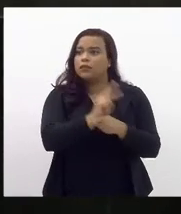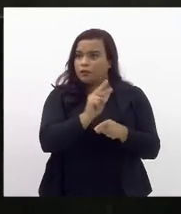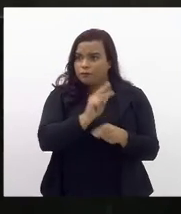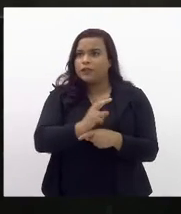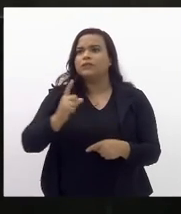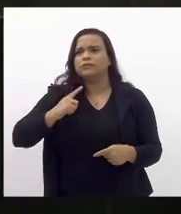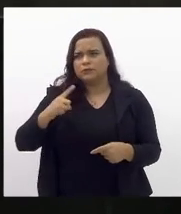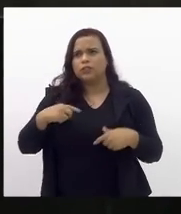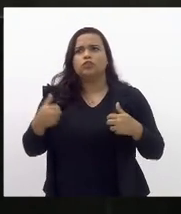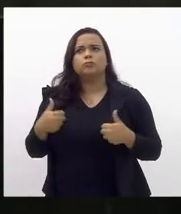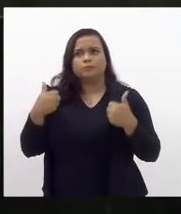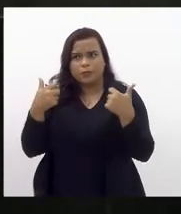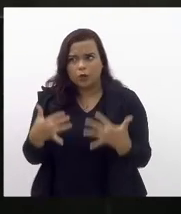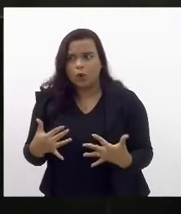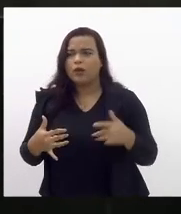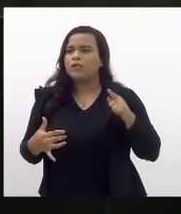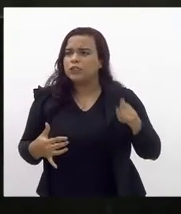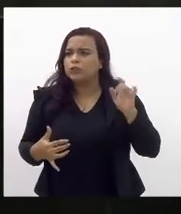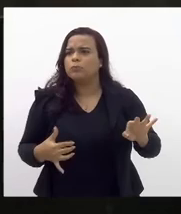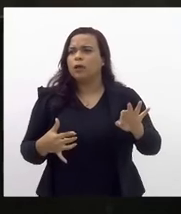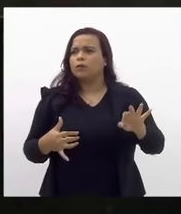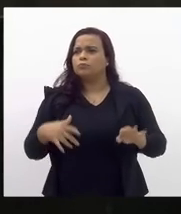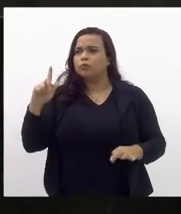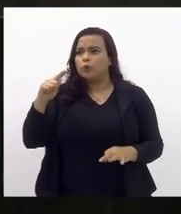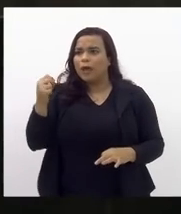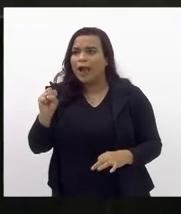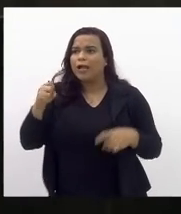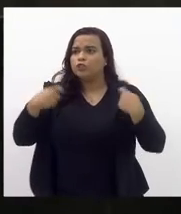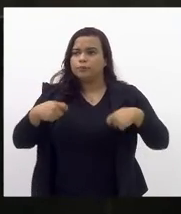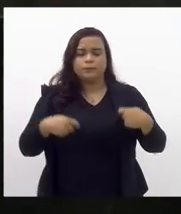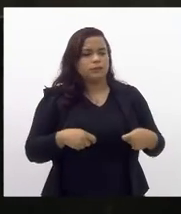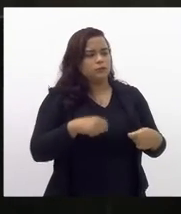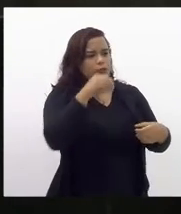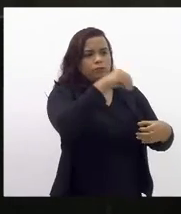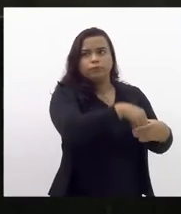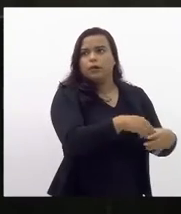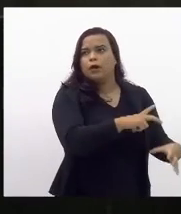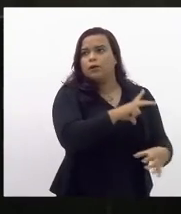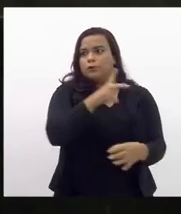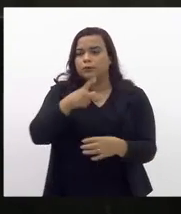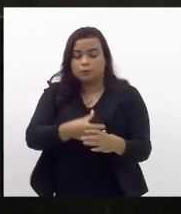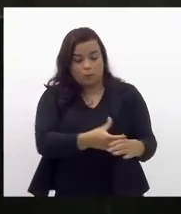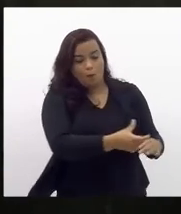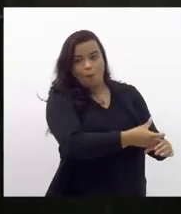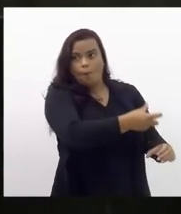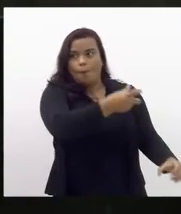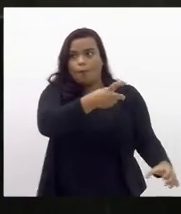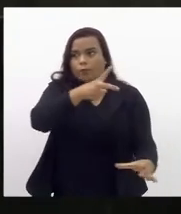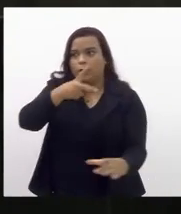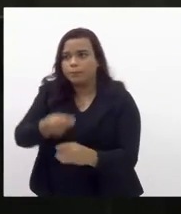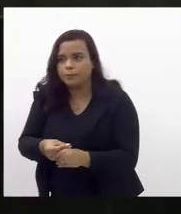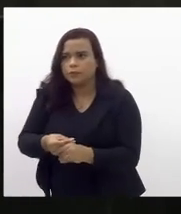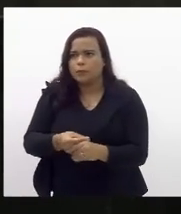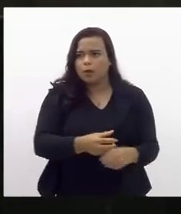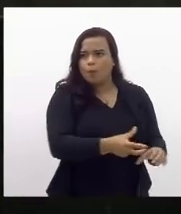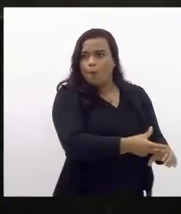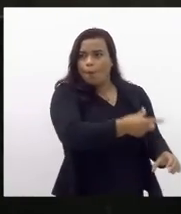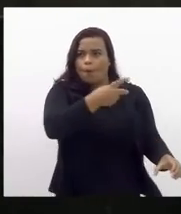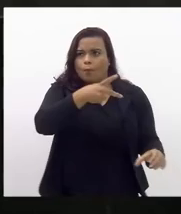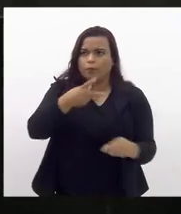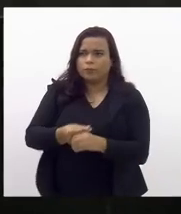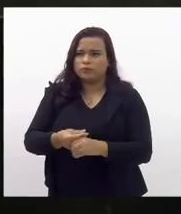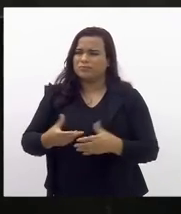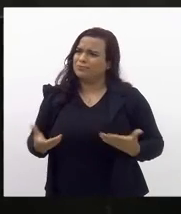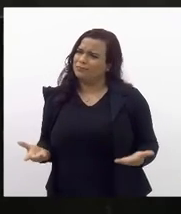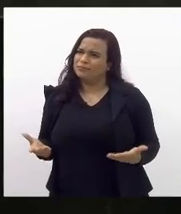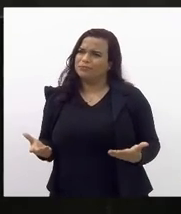fazendo uma defesa, e dizendo que é isso mesmo, que o gás precisa ser reinjetado, porque isso é importante para a produção do petróleo. Ora, evidentemente que nós